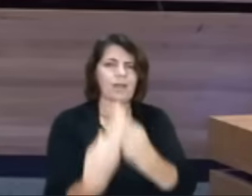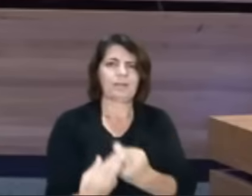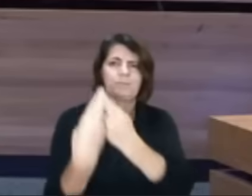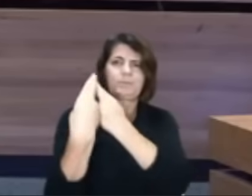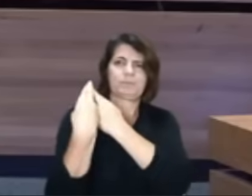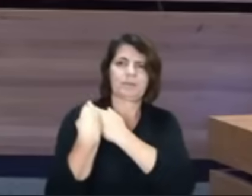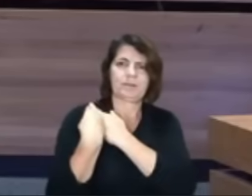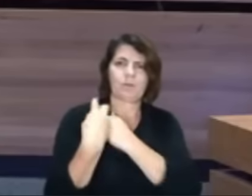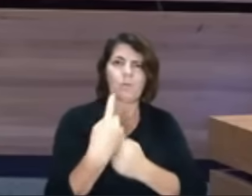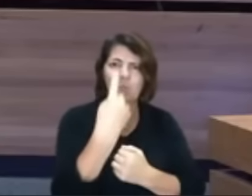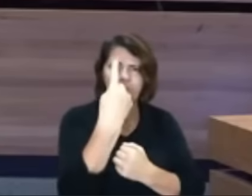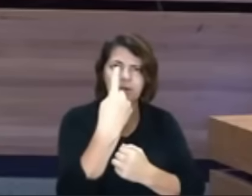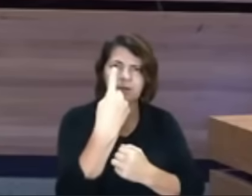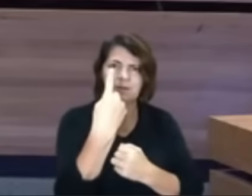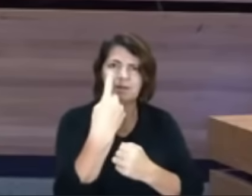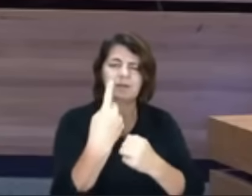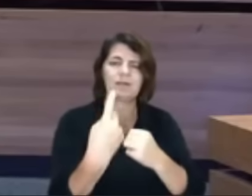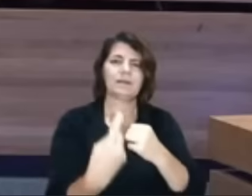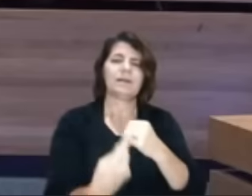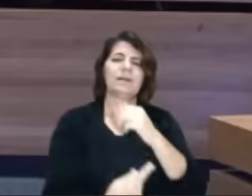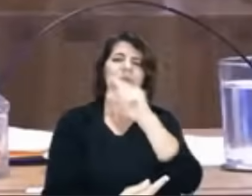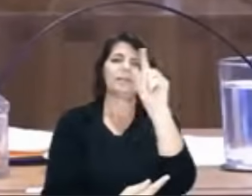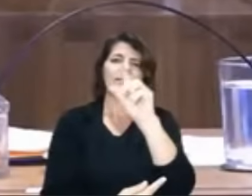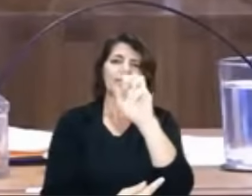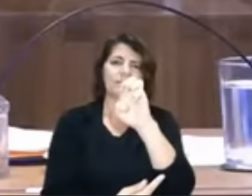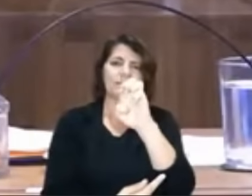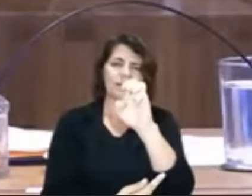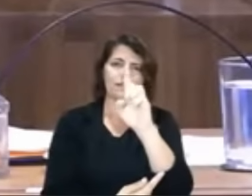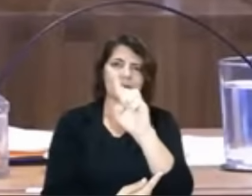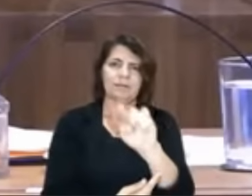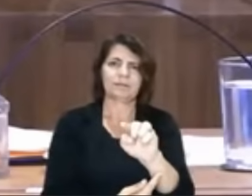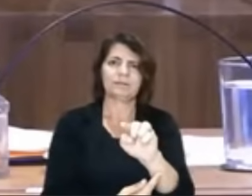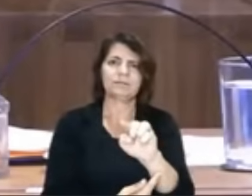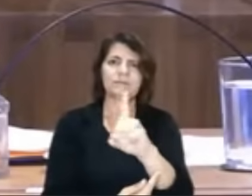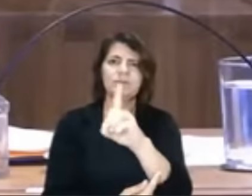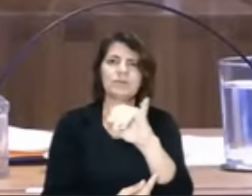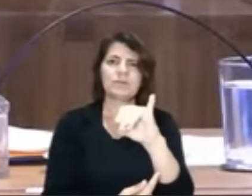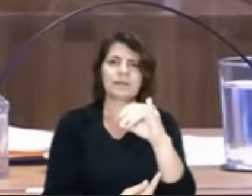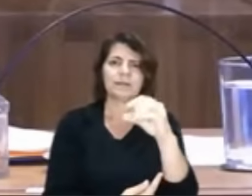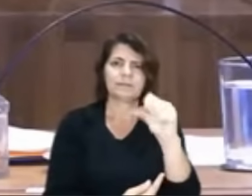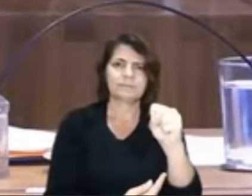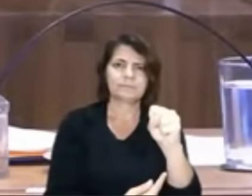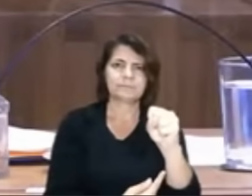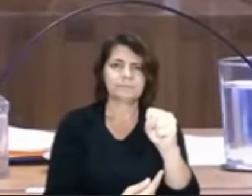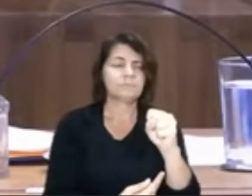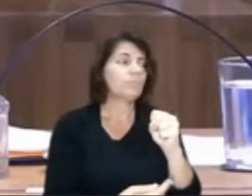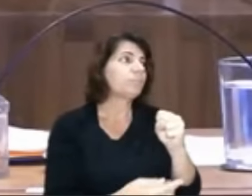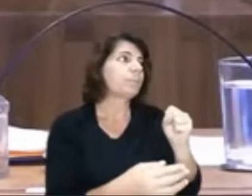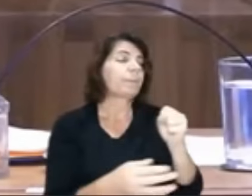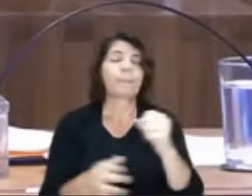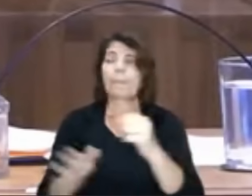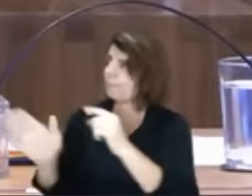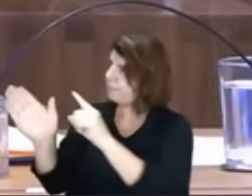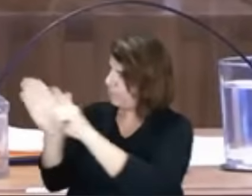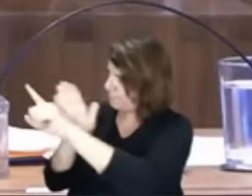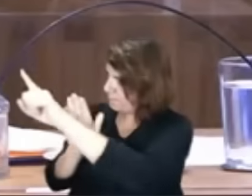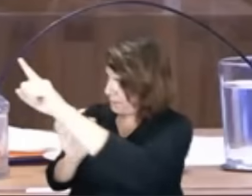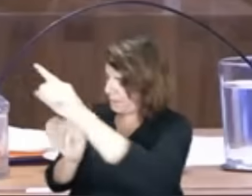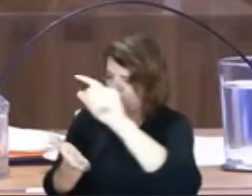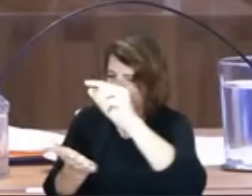genal Dias basicamente se o senhor se o senhor se o senhor pegar a atribuição o senhor vai ter várias